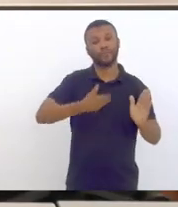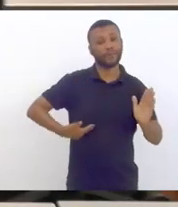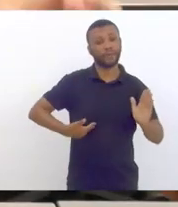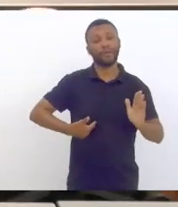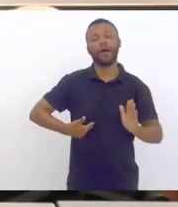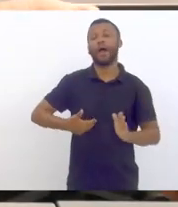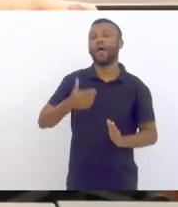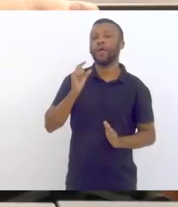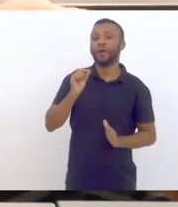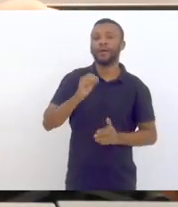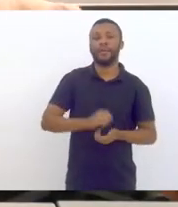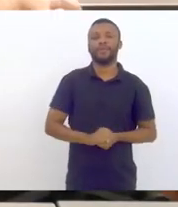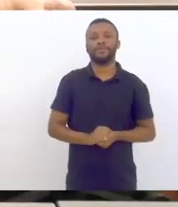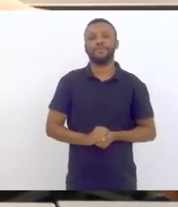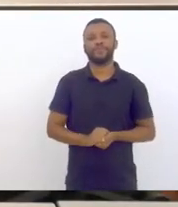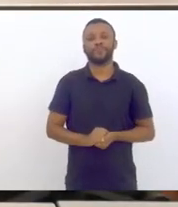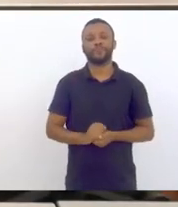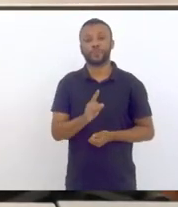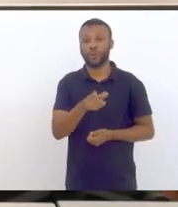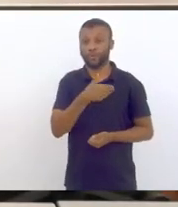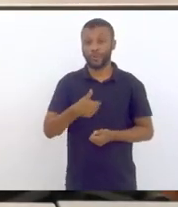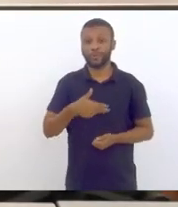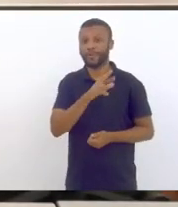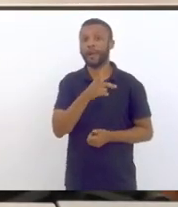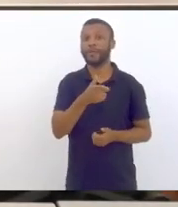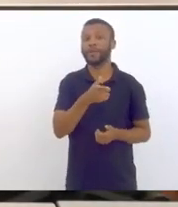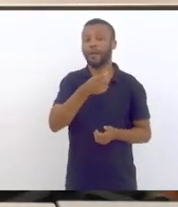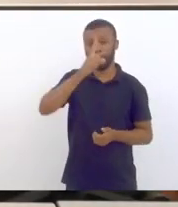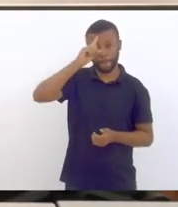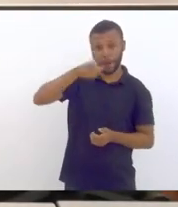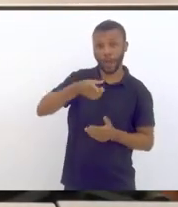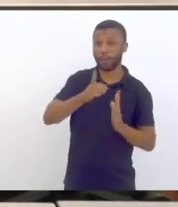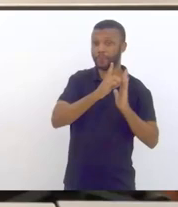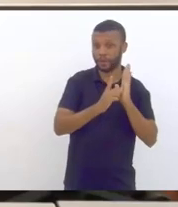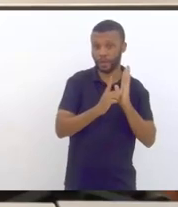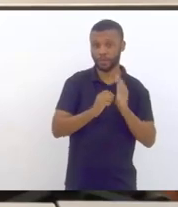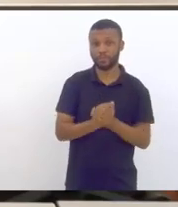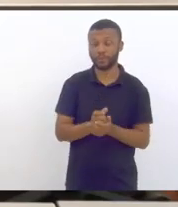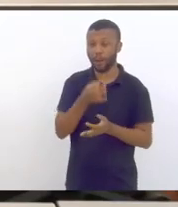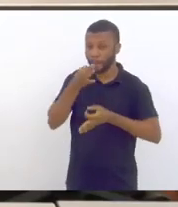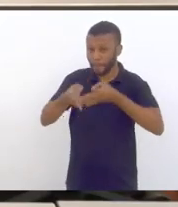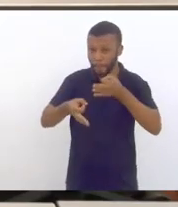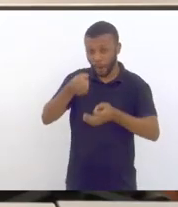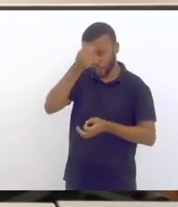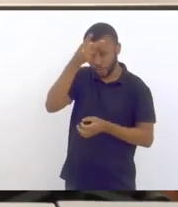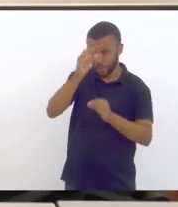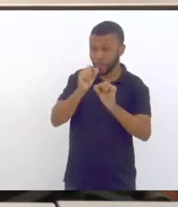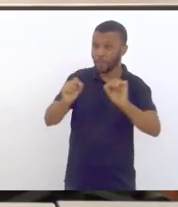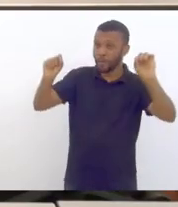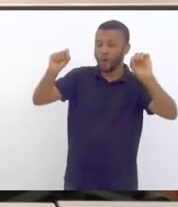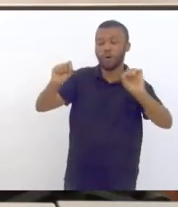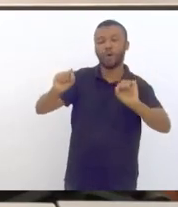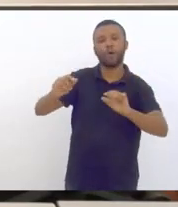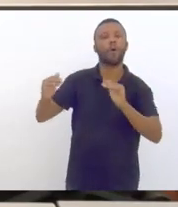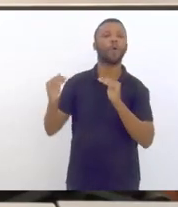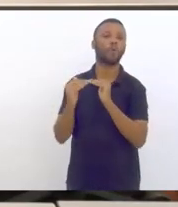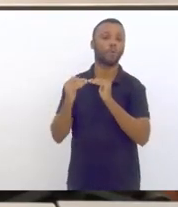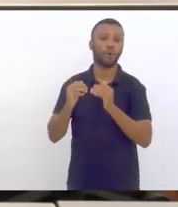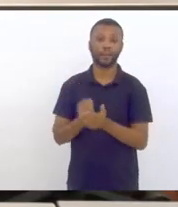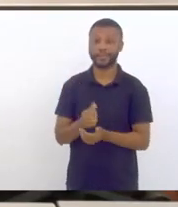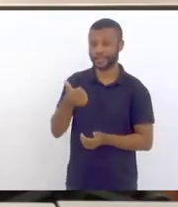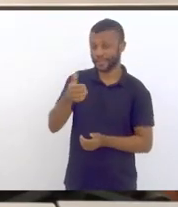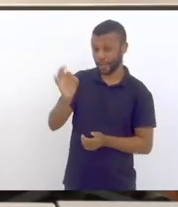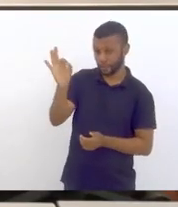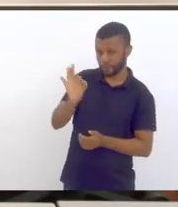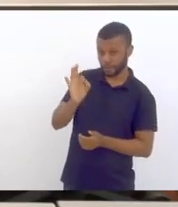governo vai regulamentar por decreto eu concordo com a posição dos Municípios 10% da cota parte do semestre é muito dinheiro